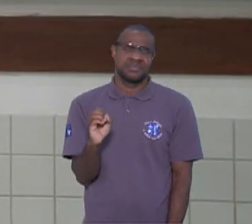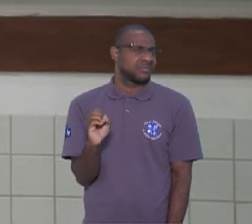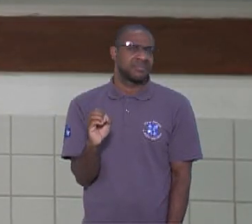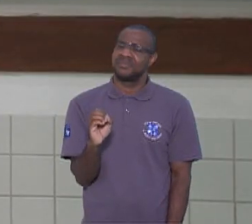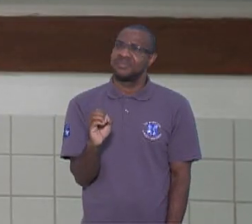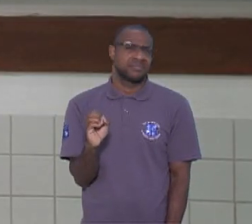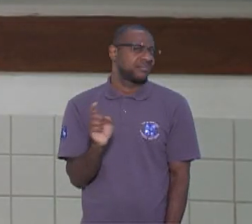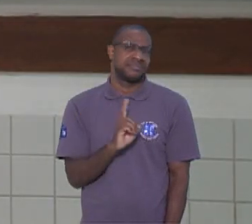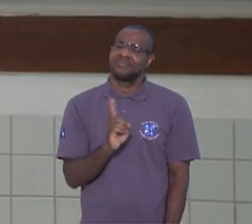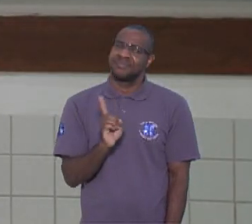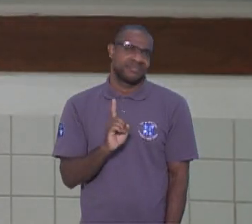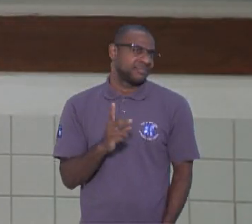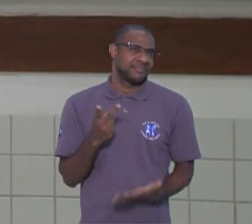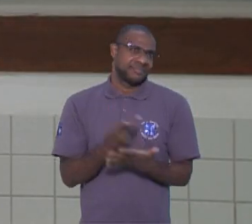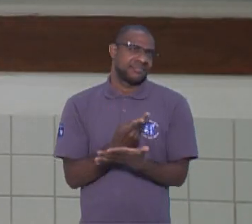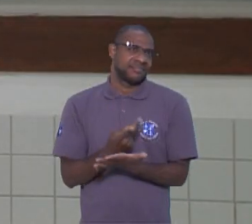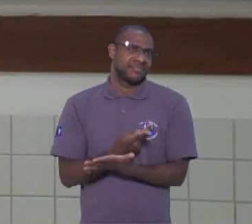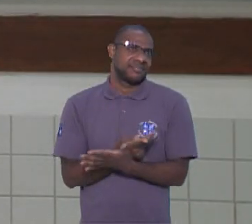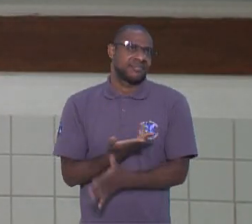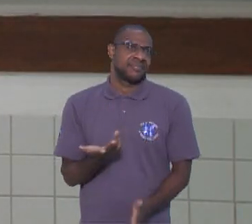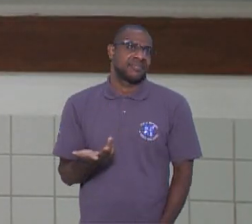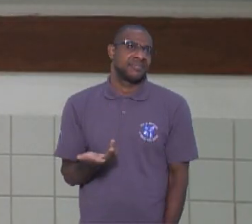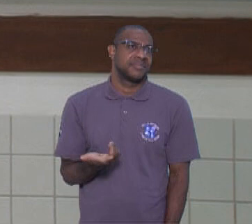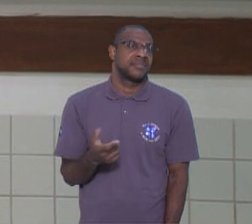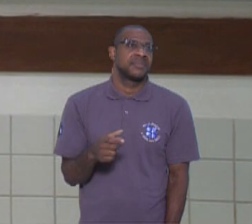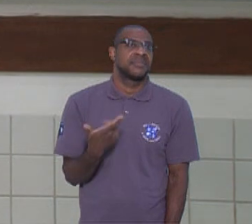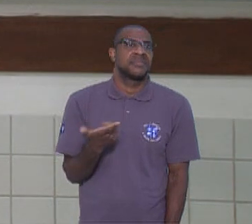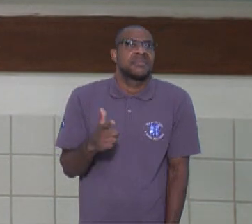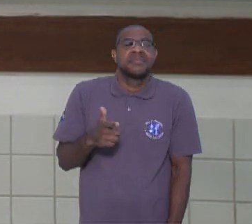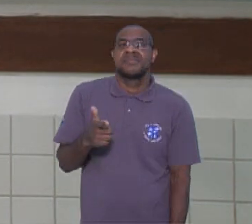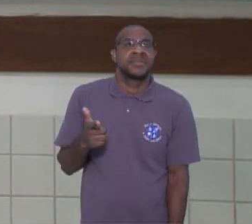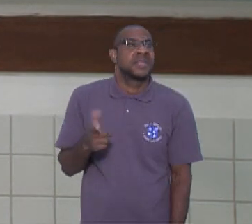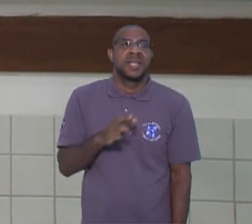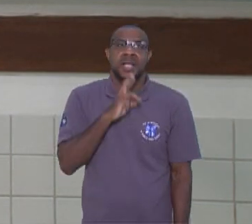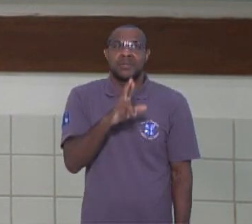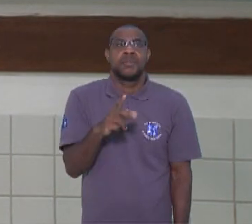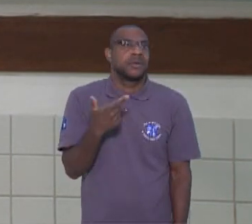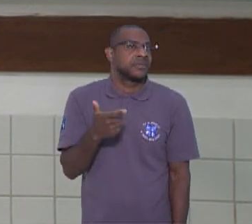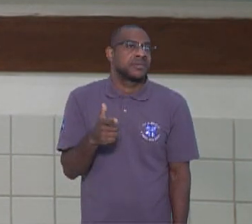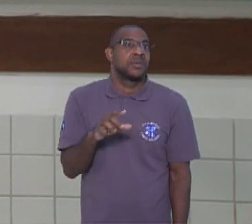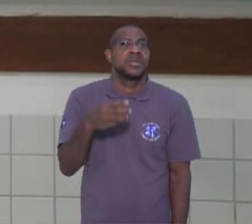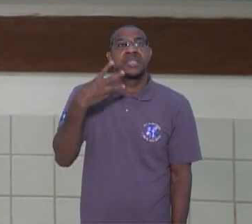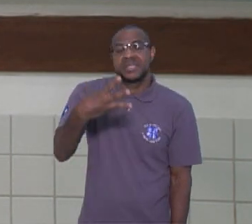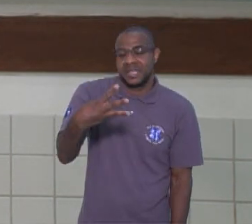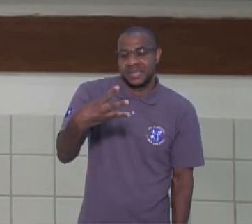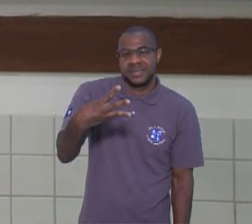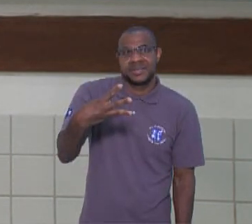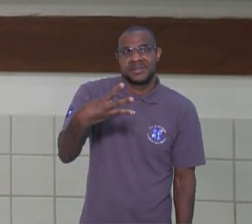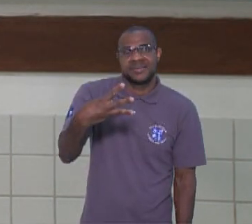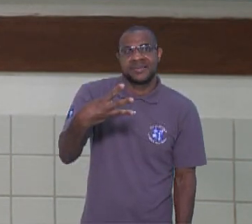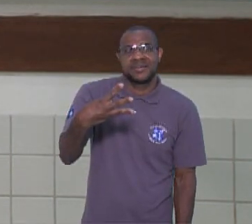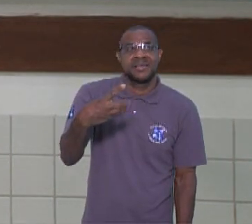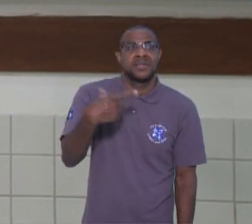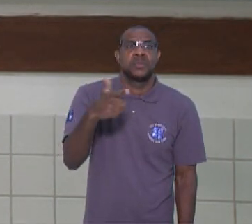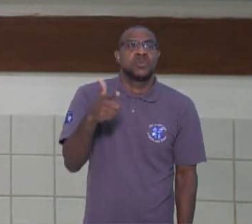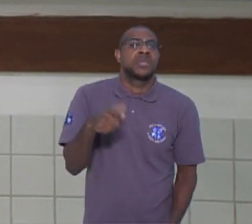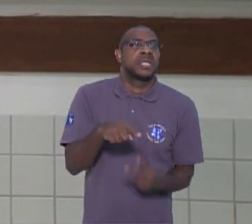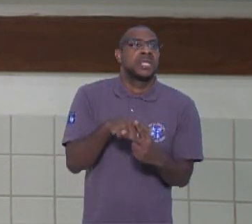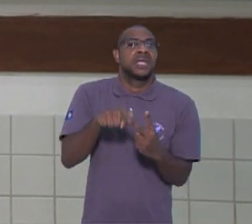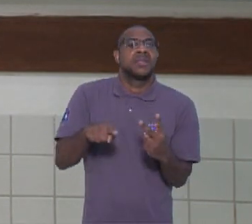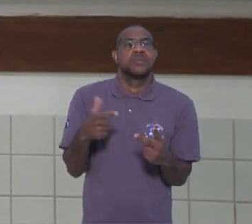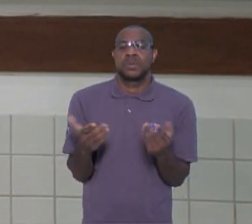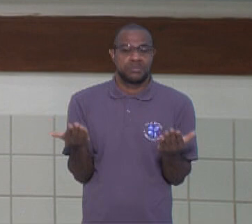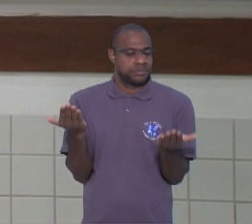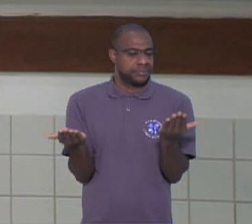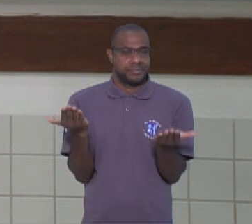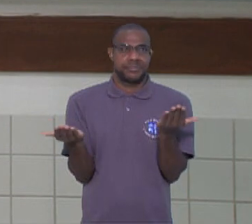Não, claro que não. Olha lá. Então, o que, que você entendeu? Que 3 não é raiz. Por quê? Não deu o